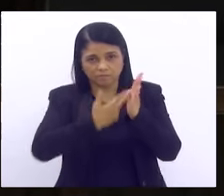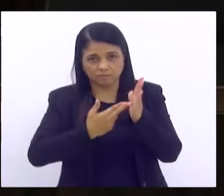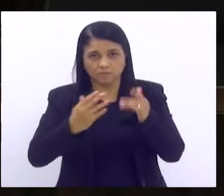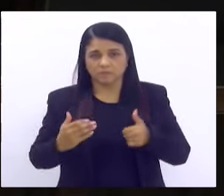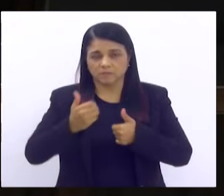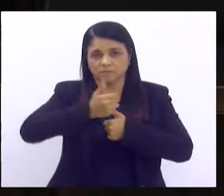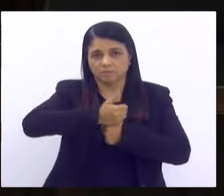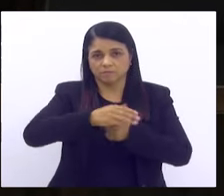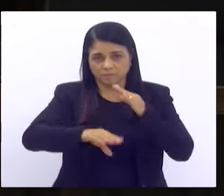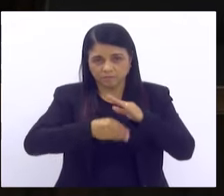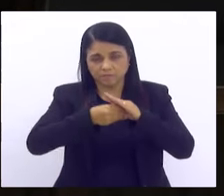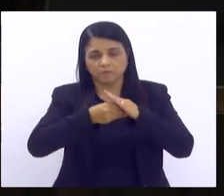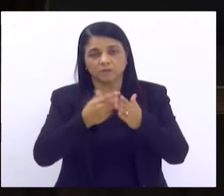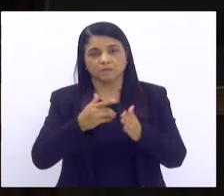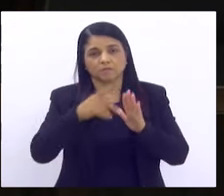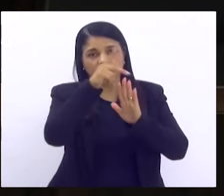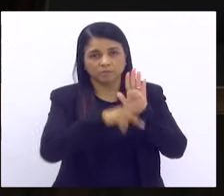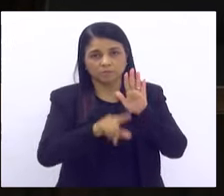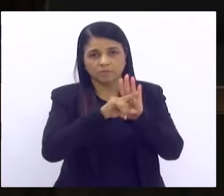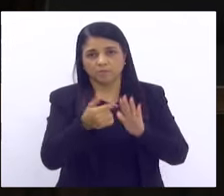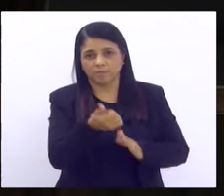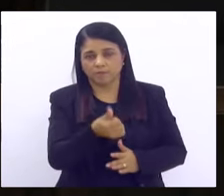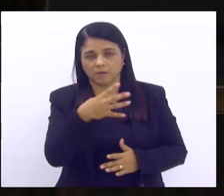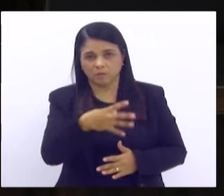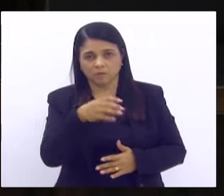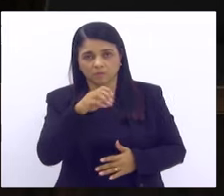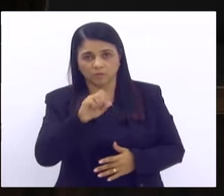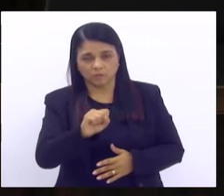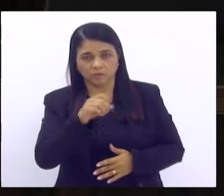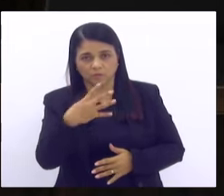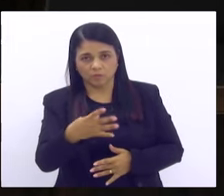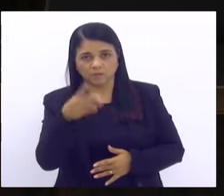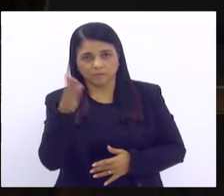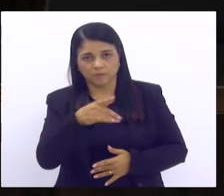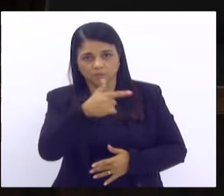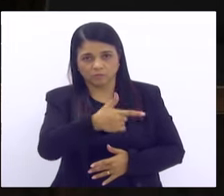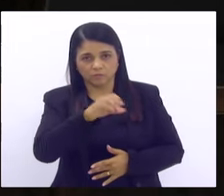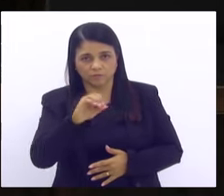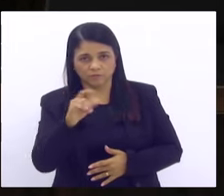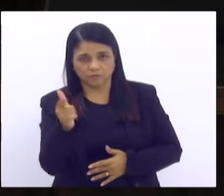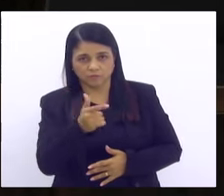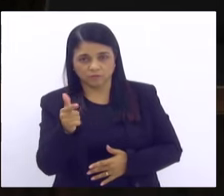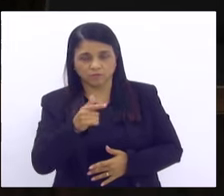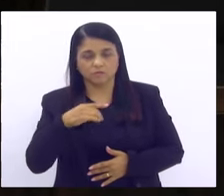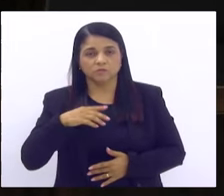emendada. Projeto de lei número 6484-A de 22, de autoria do deputado Jari